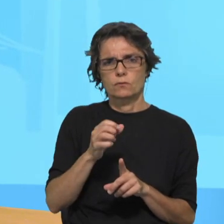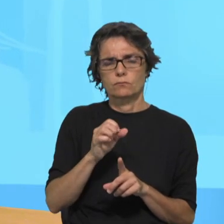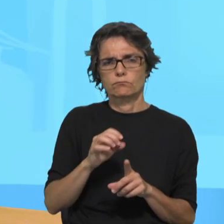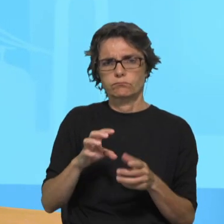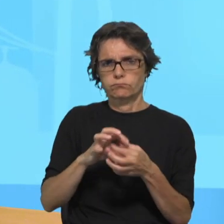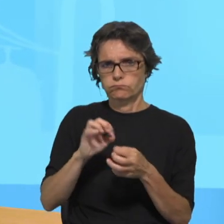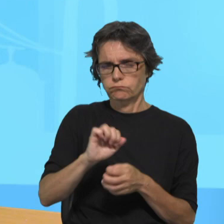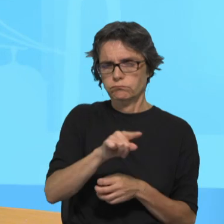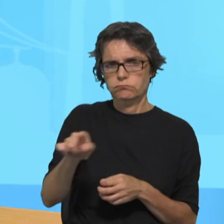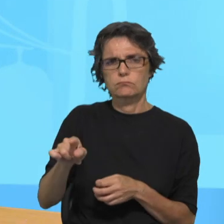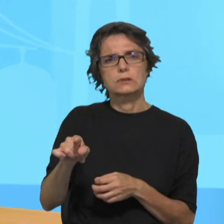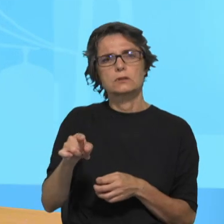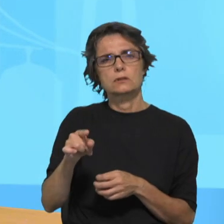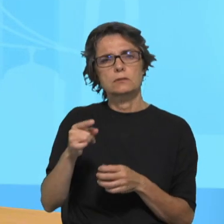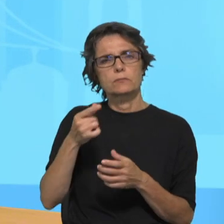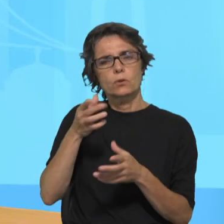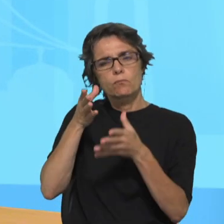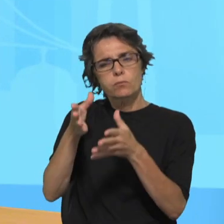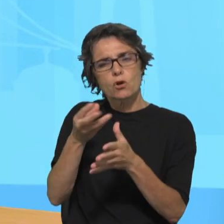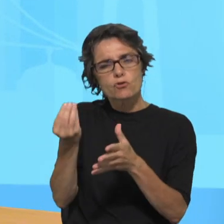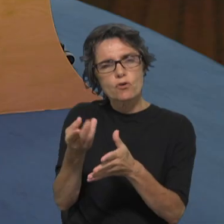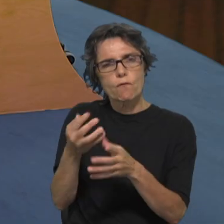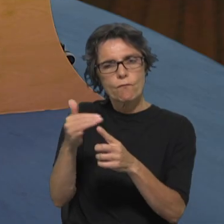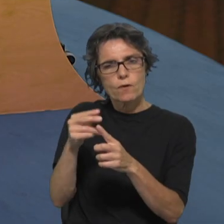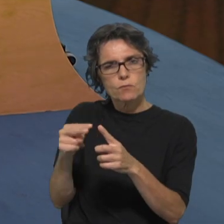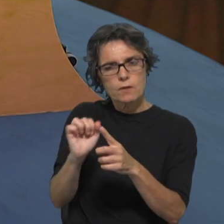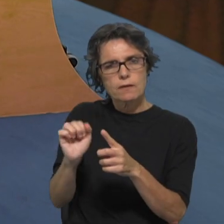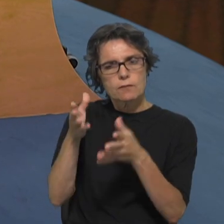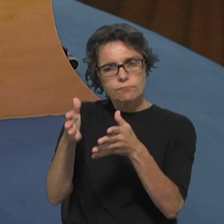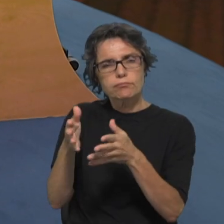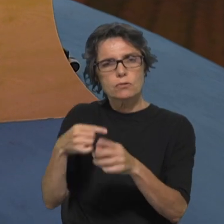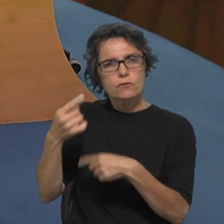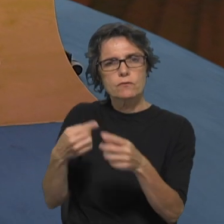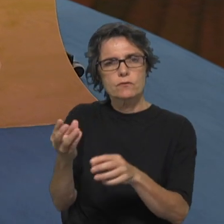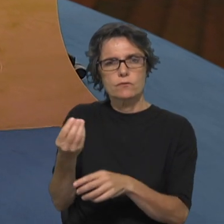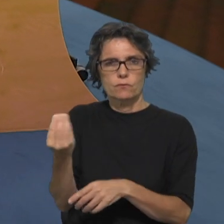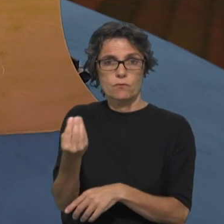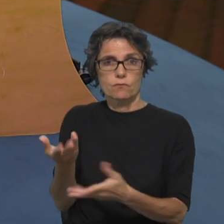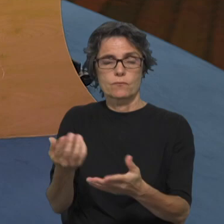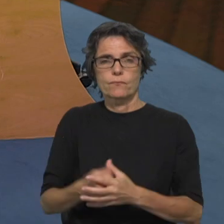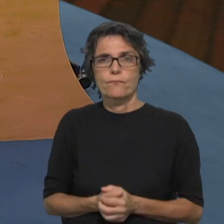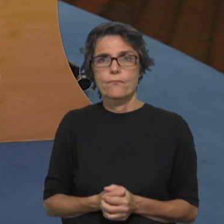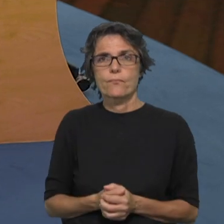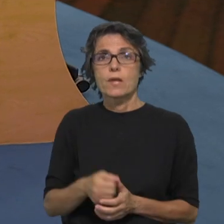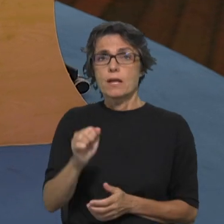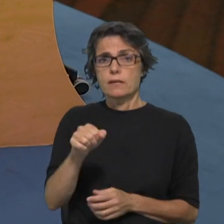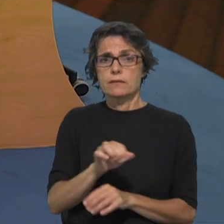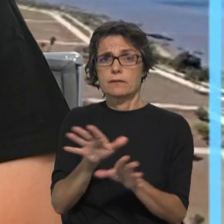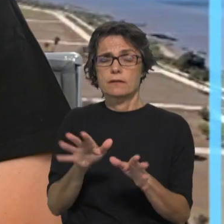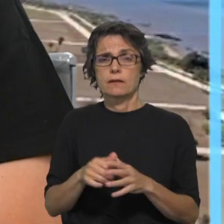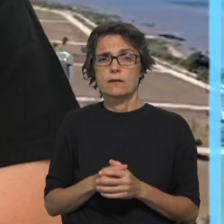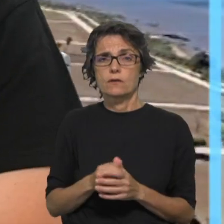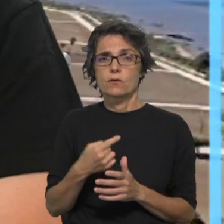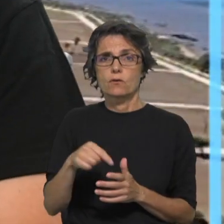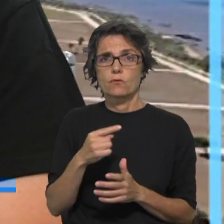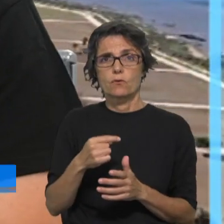jovens e a abrir um bocadinho o seu trabalho missionário às novas gerações. Sem dúvida, está no nosso